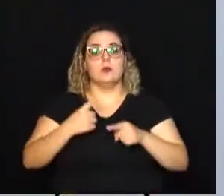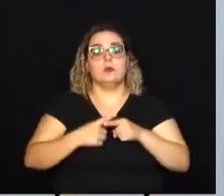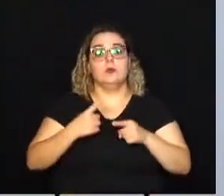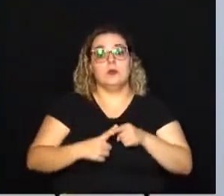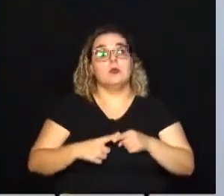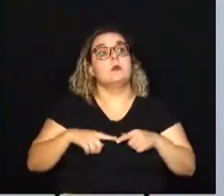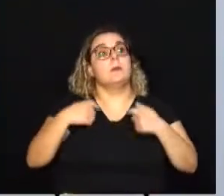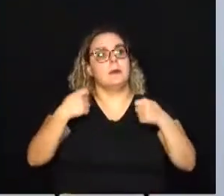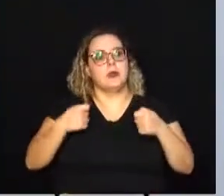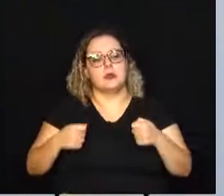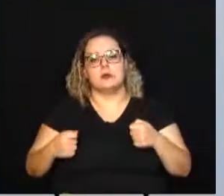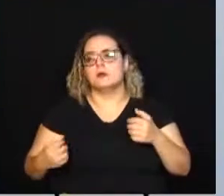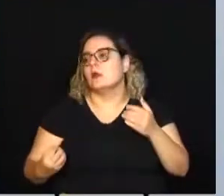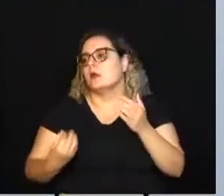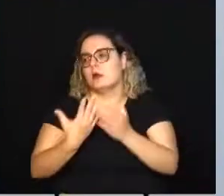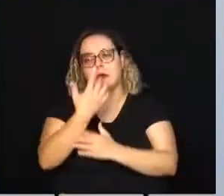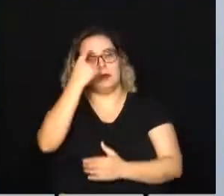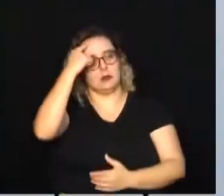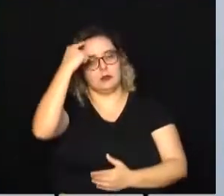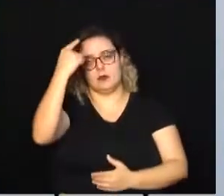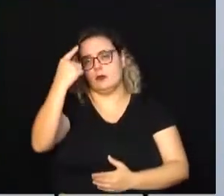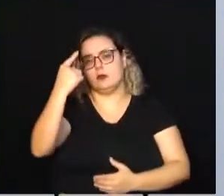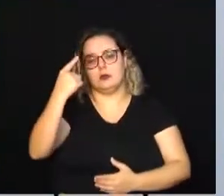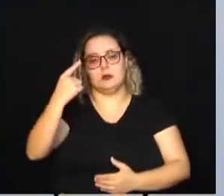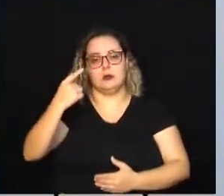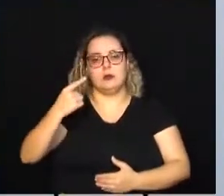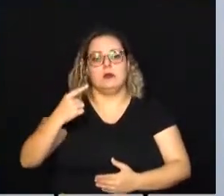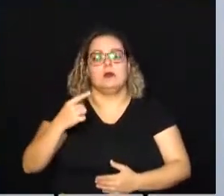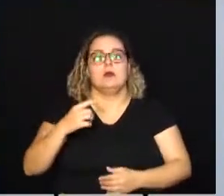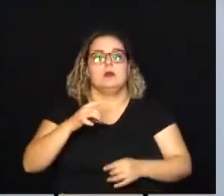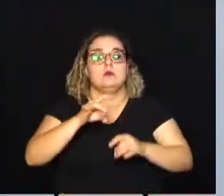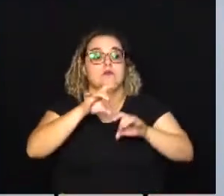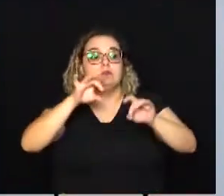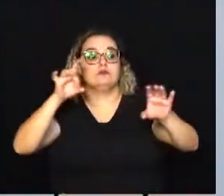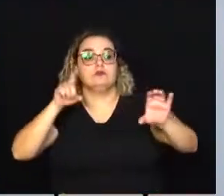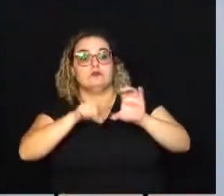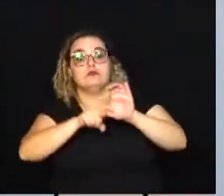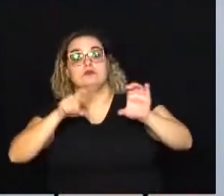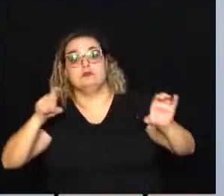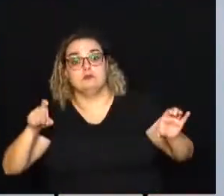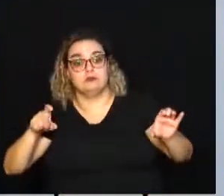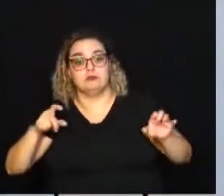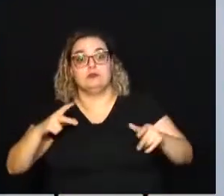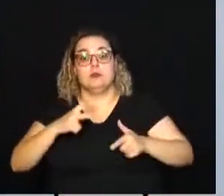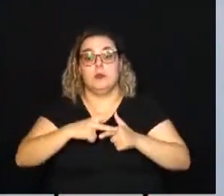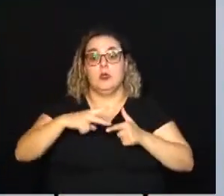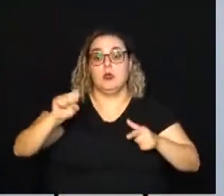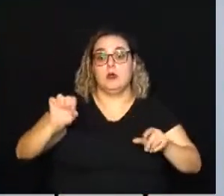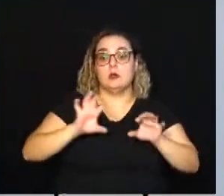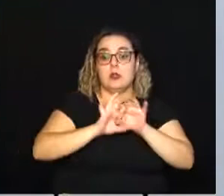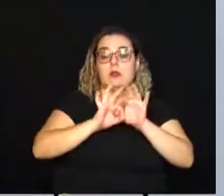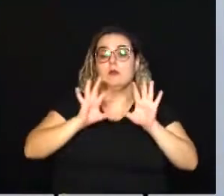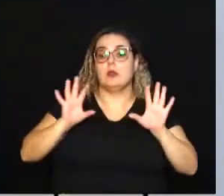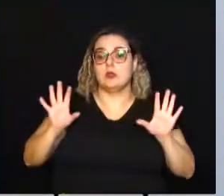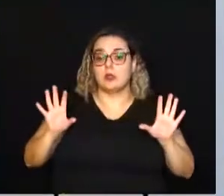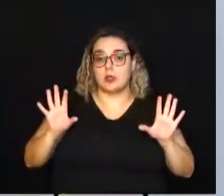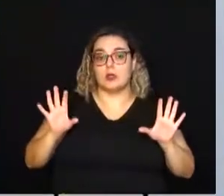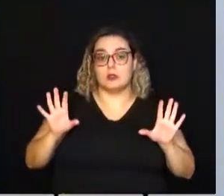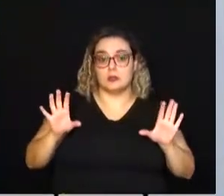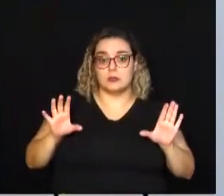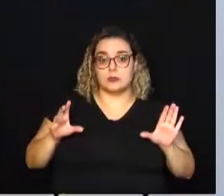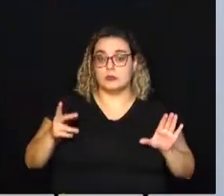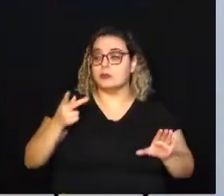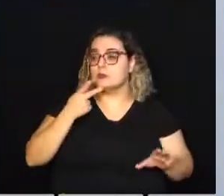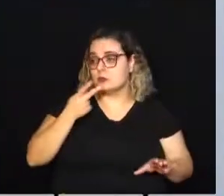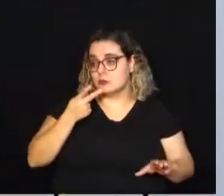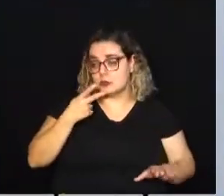coletivo, criativo, para essa educação emancipadora, para essa conquista da autonomia, como muito bem falou a